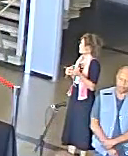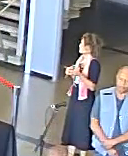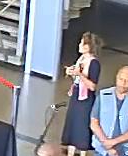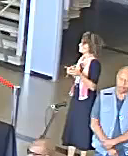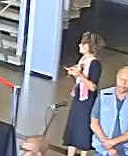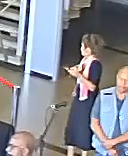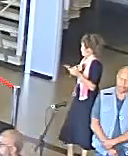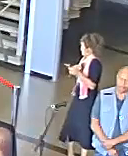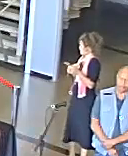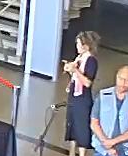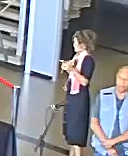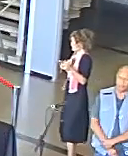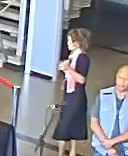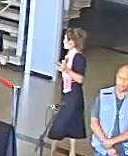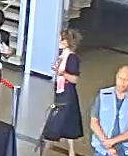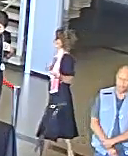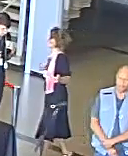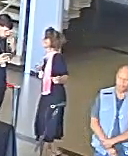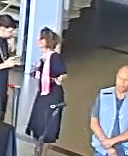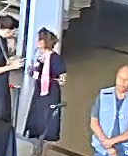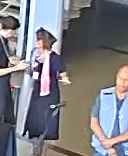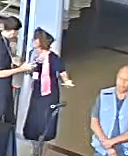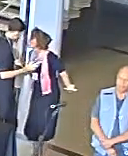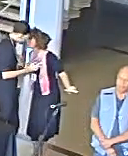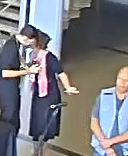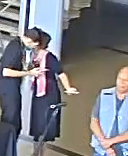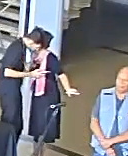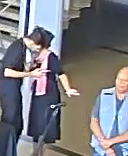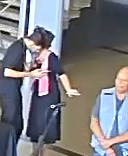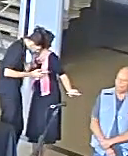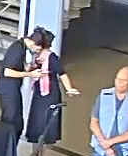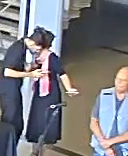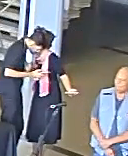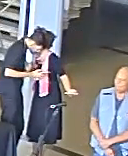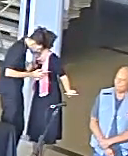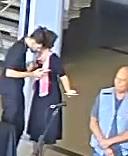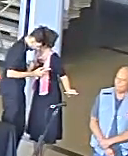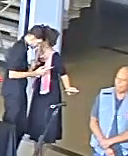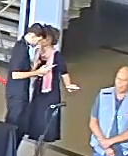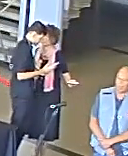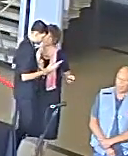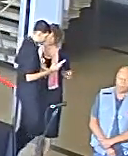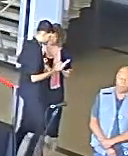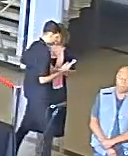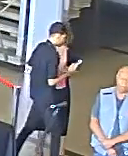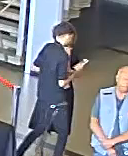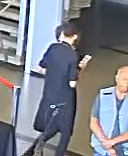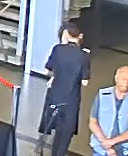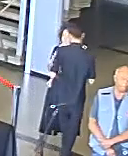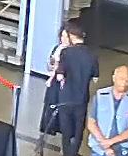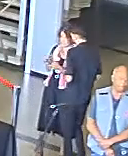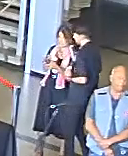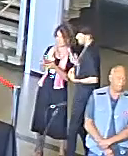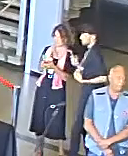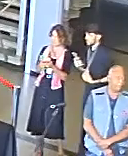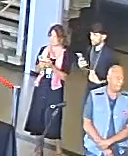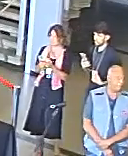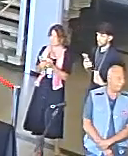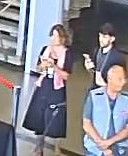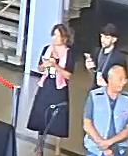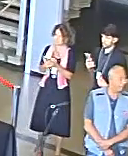atrás agora que ela virou reguladora você imaginou se a se o imetro amanhã resolve que o metro vai ter 95